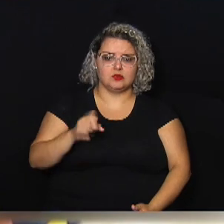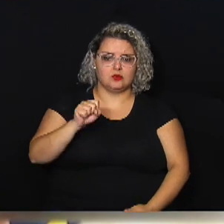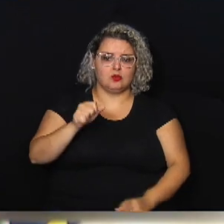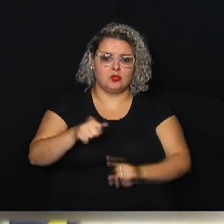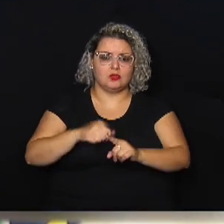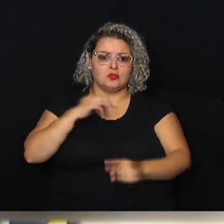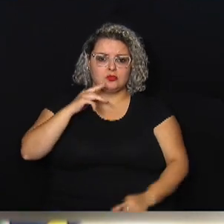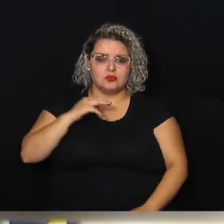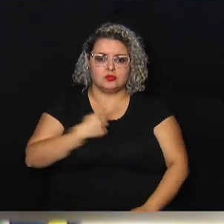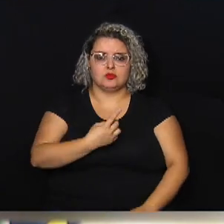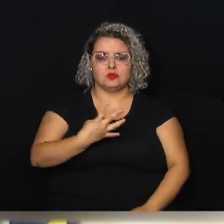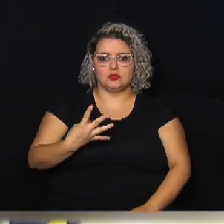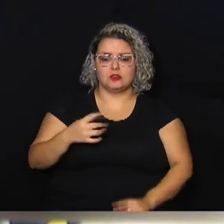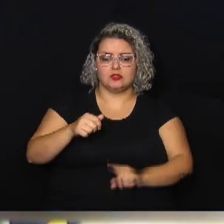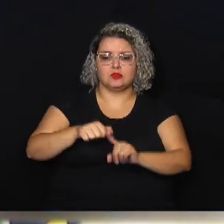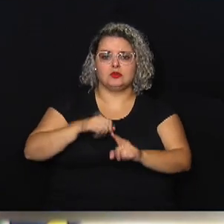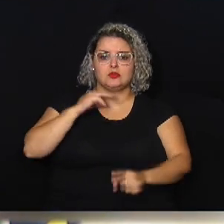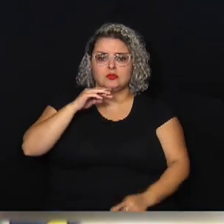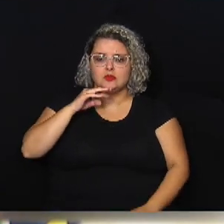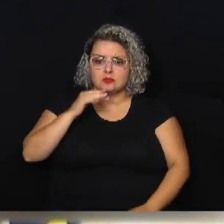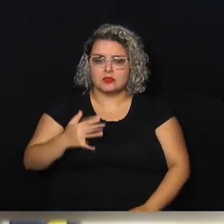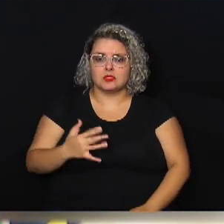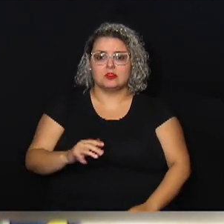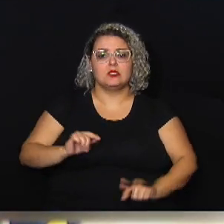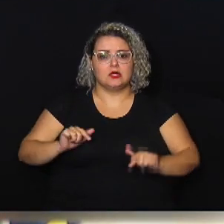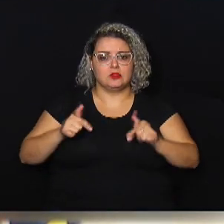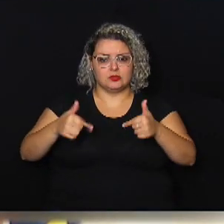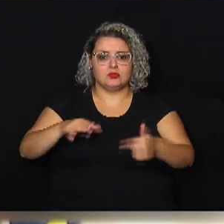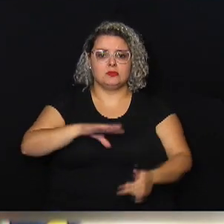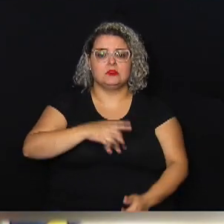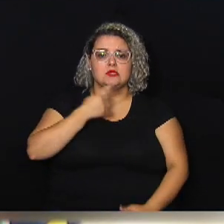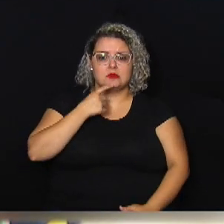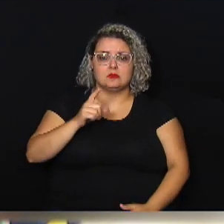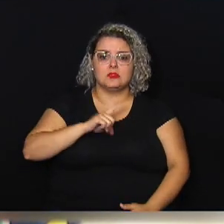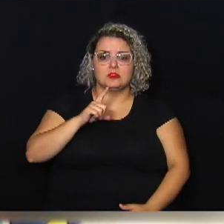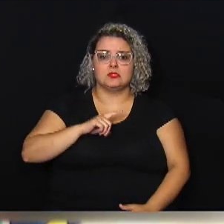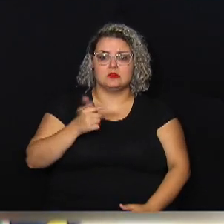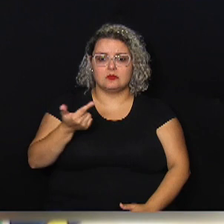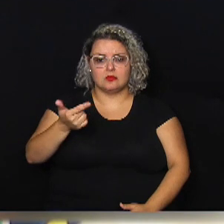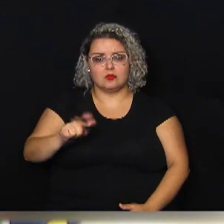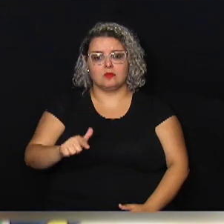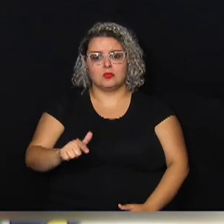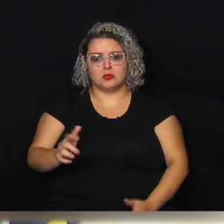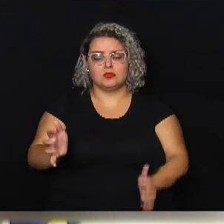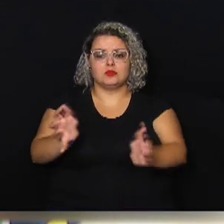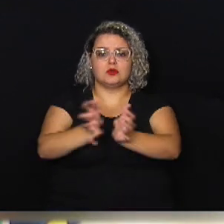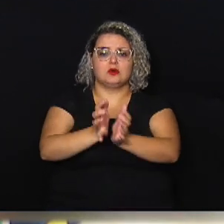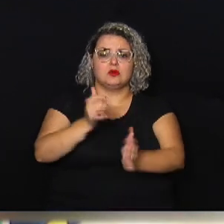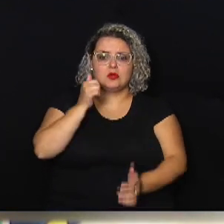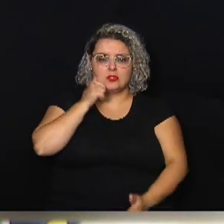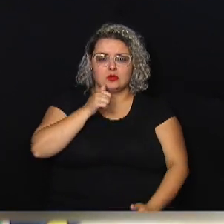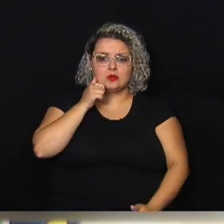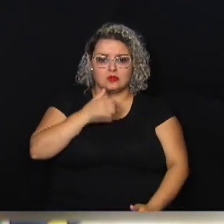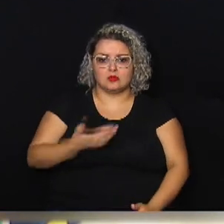de março, das lutas que Campinas tem, e nós vamos seguir aí com o trabalho da Comissão da Mulher,